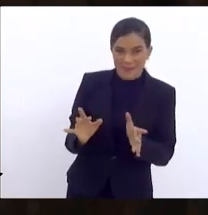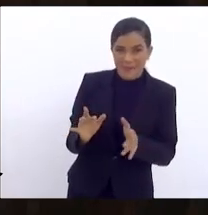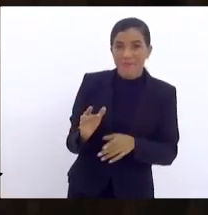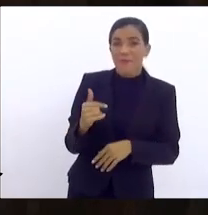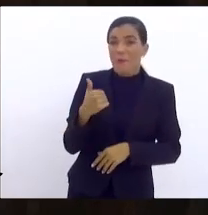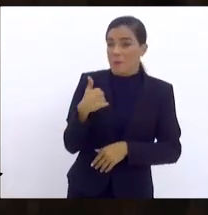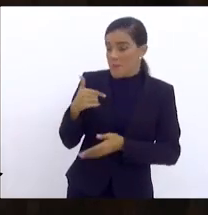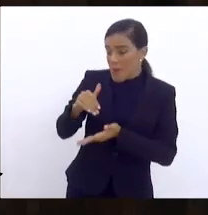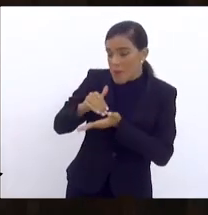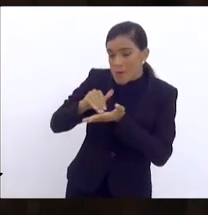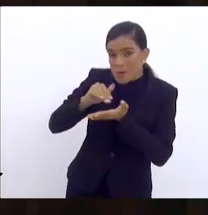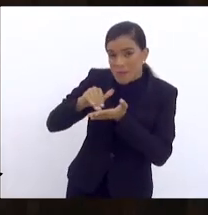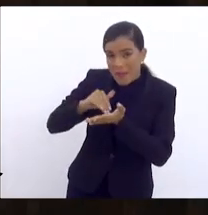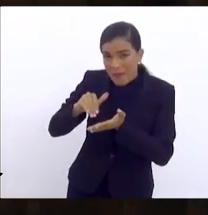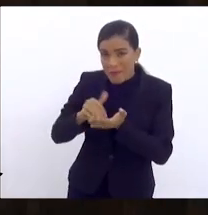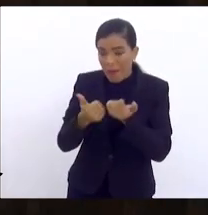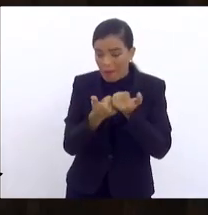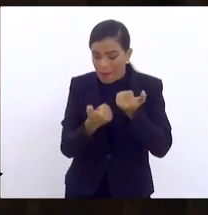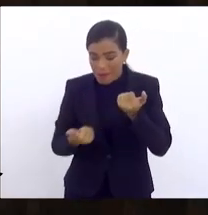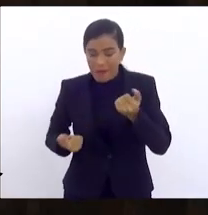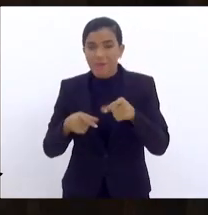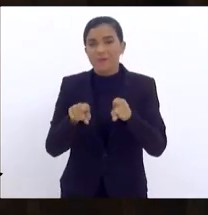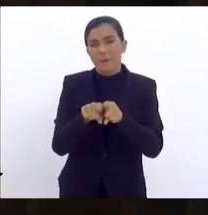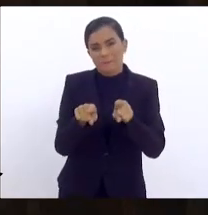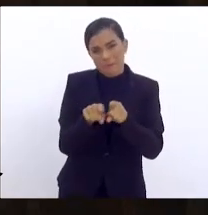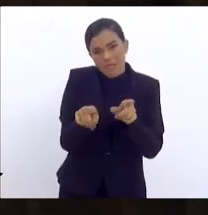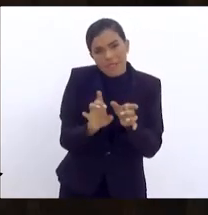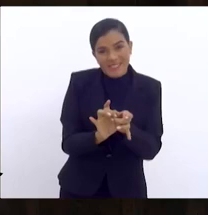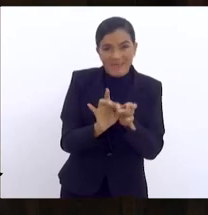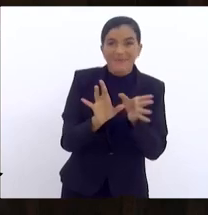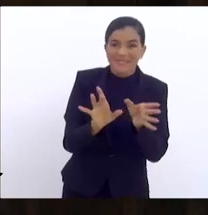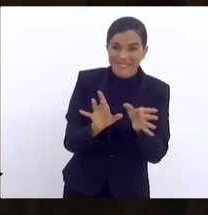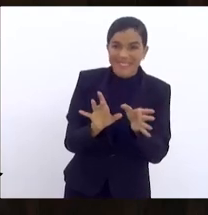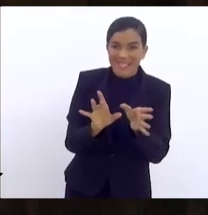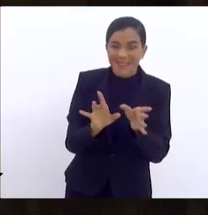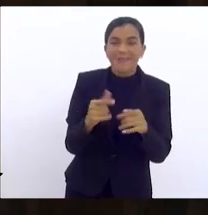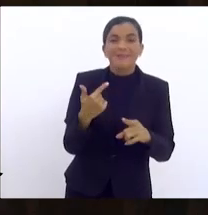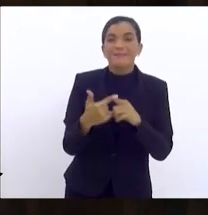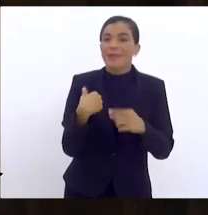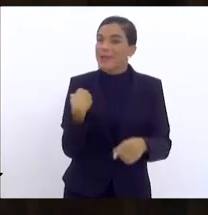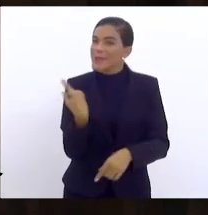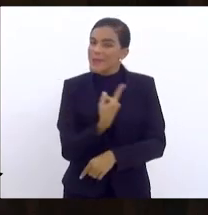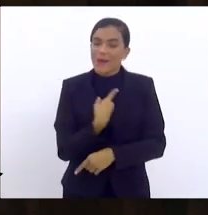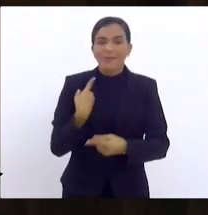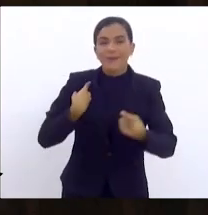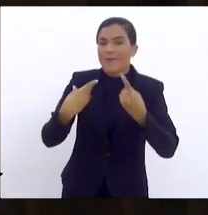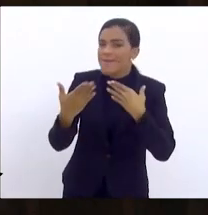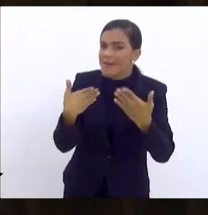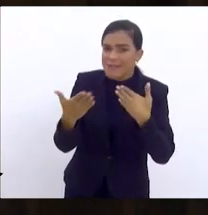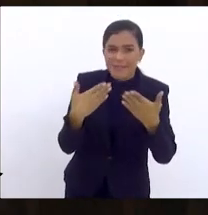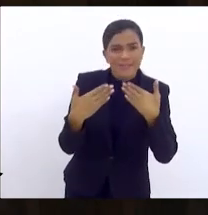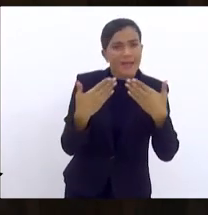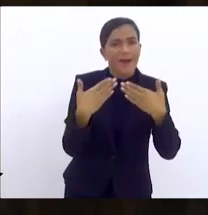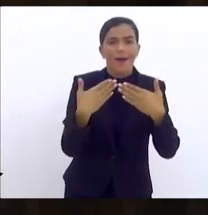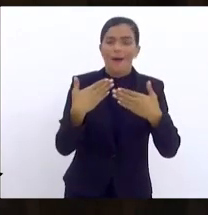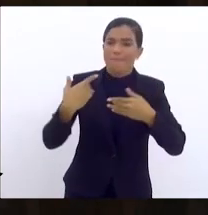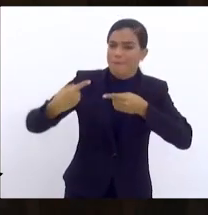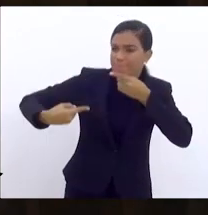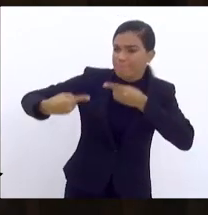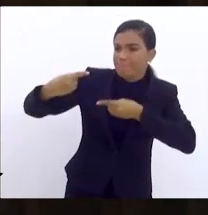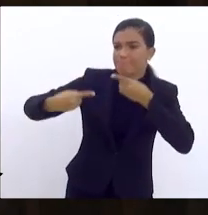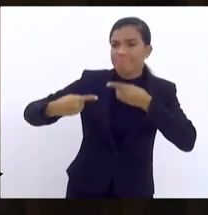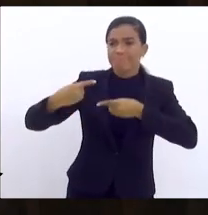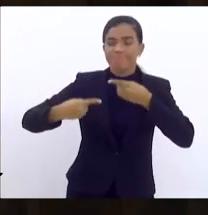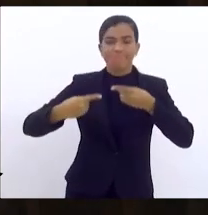subordinados tenho certeza que também estarão à disposição porque nós conversamos muito nos reunimos nós temos como